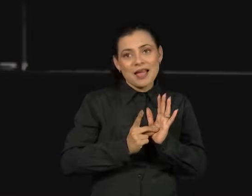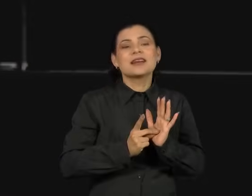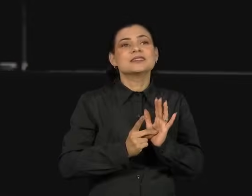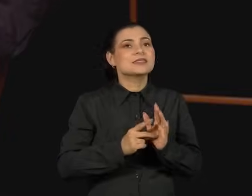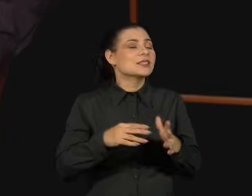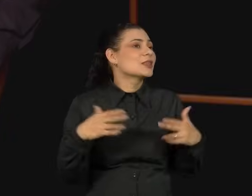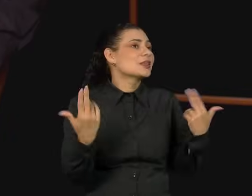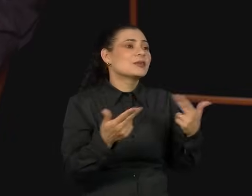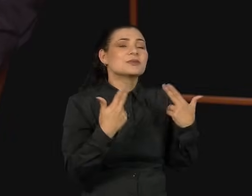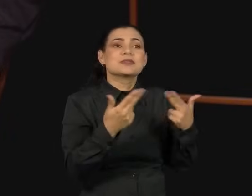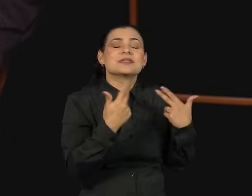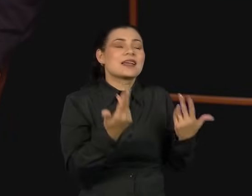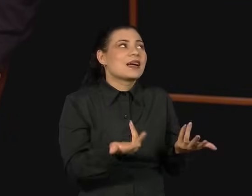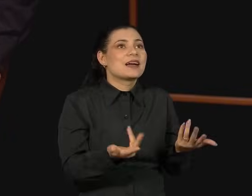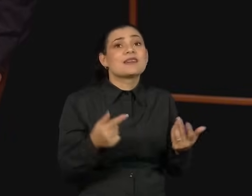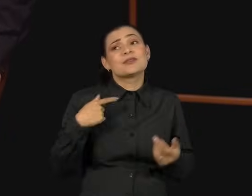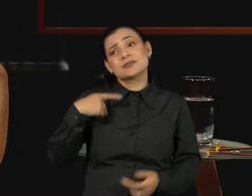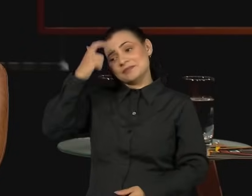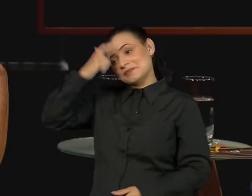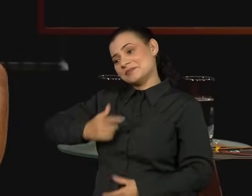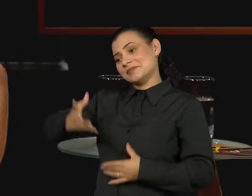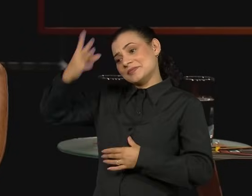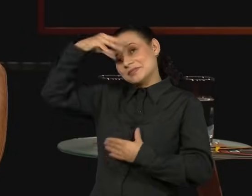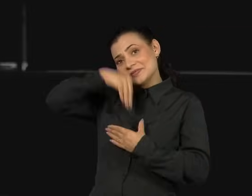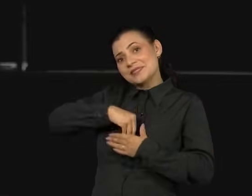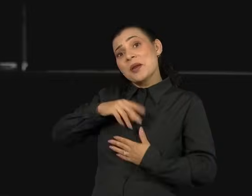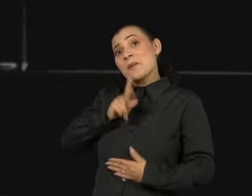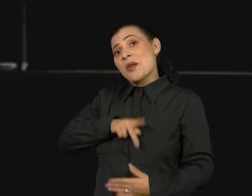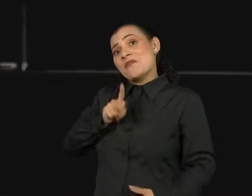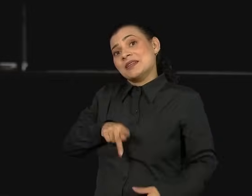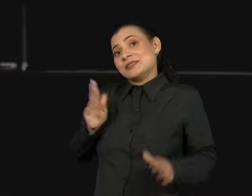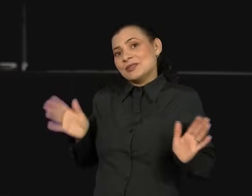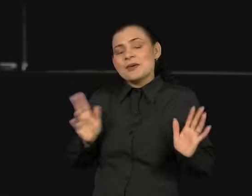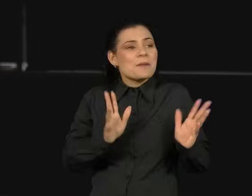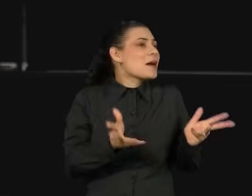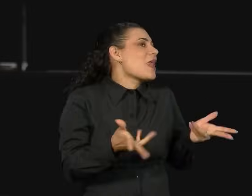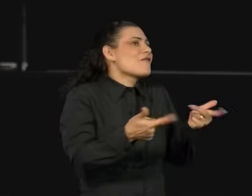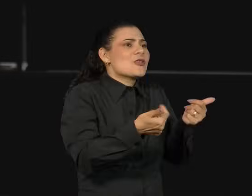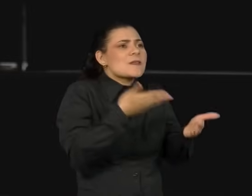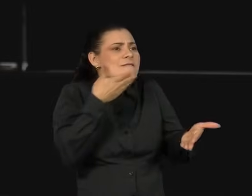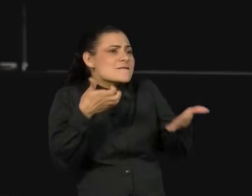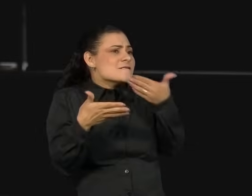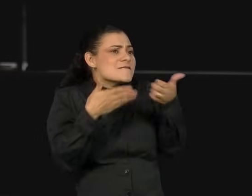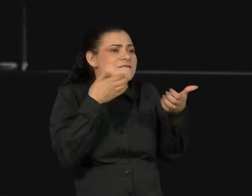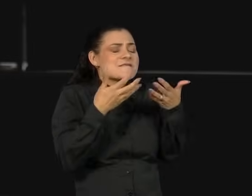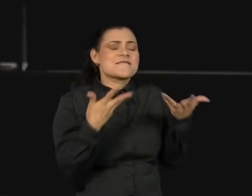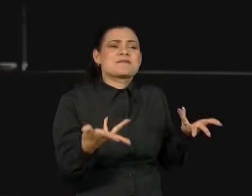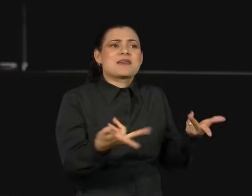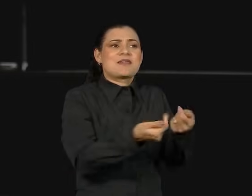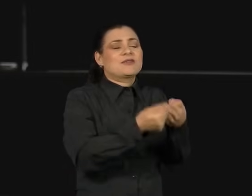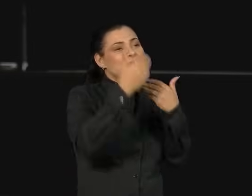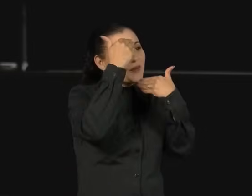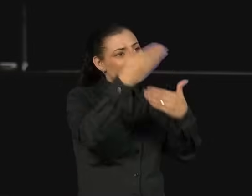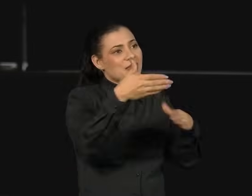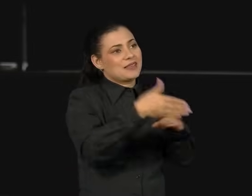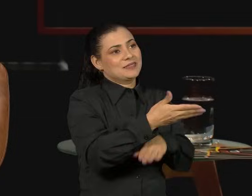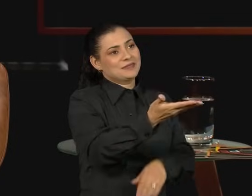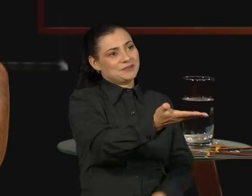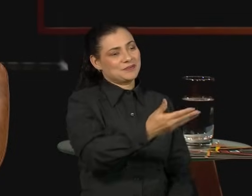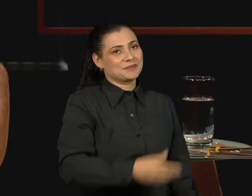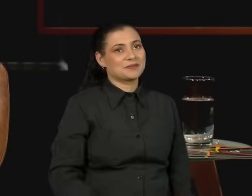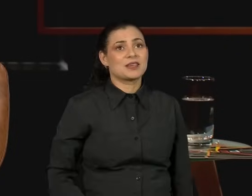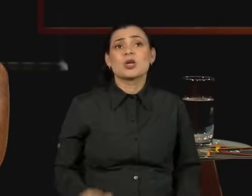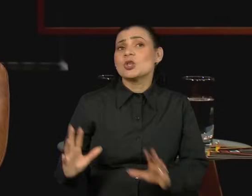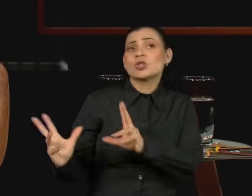cacuete de professor. Cacuete de professor. Maravilhoso, né? A gente vai aqui absorvendo muita coisa. Obrigada pela sua presença. Se todos